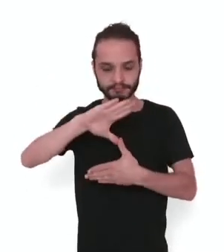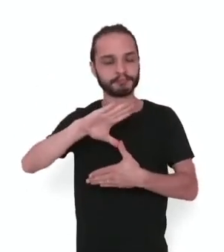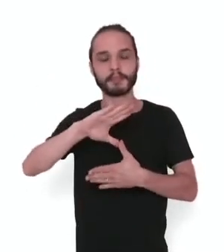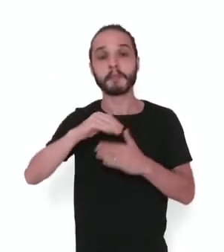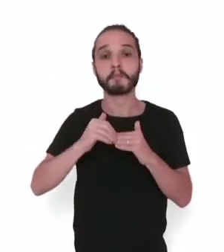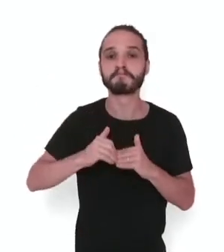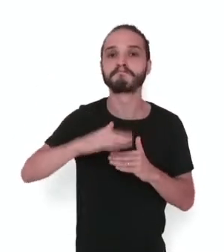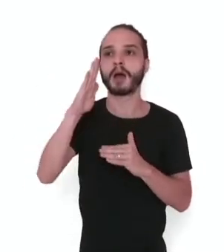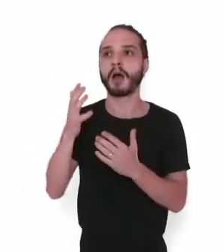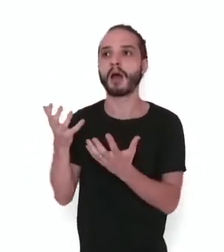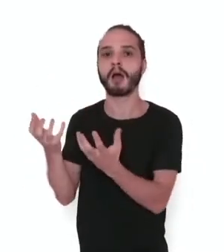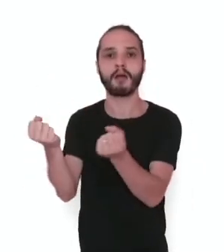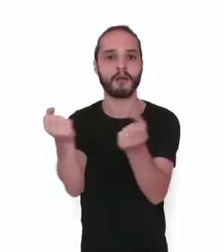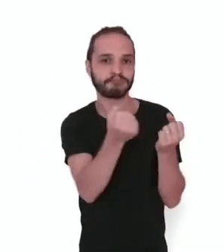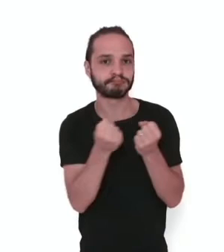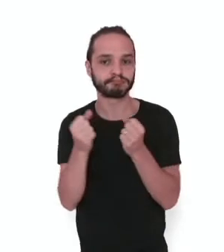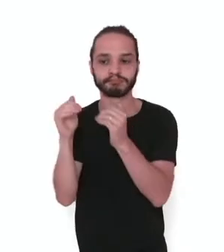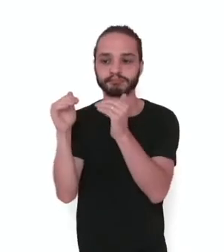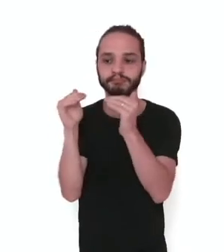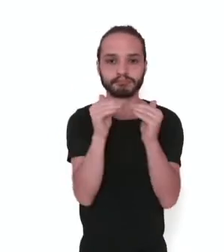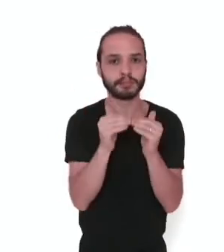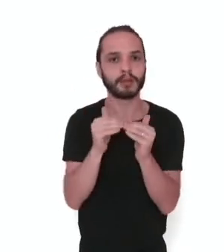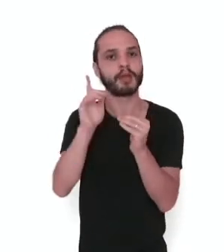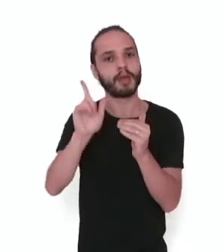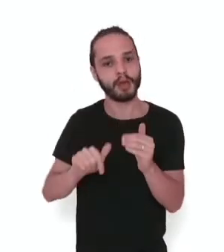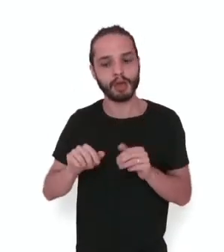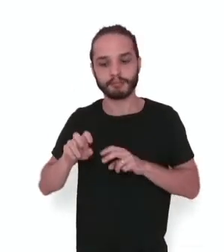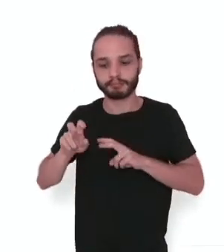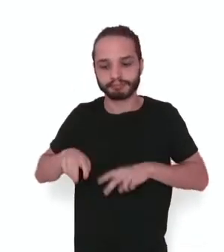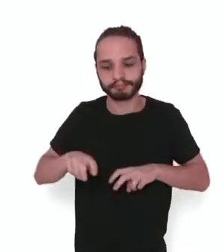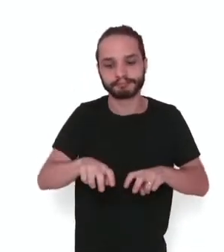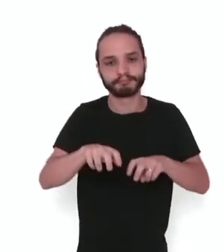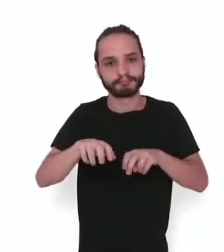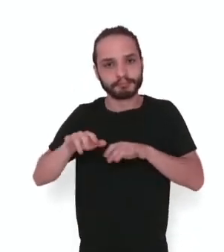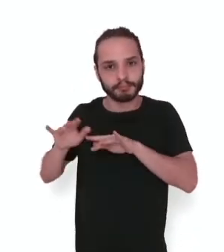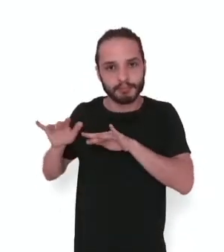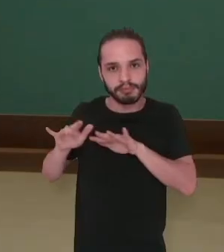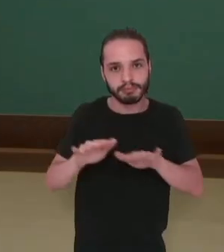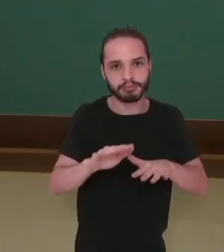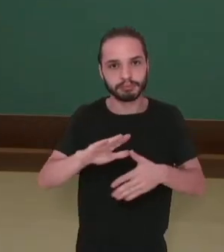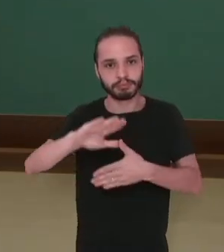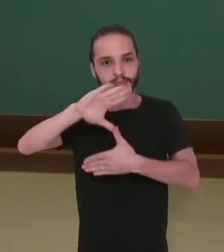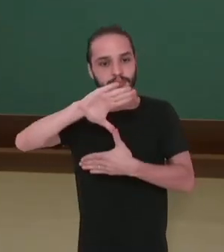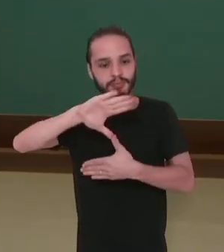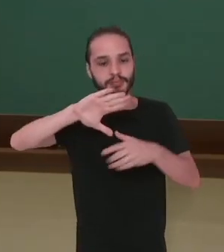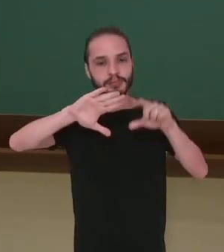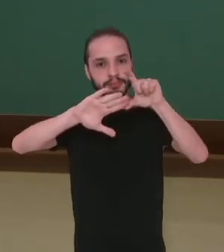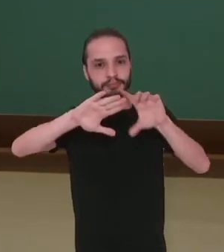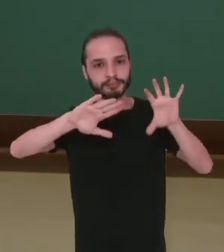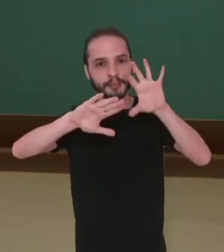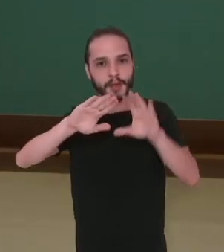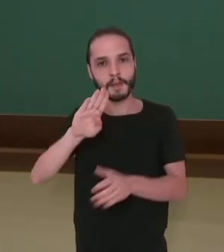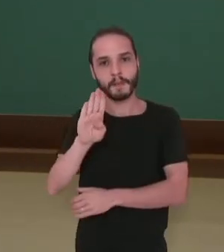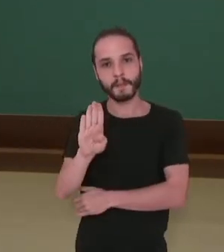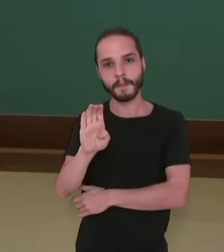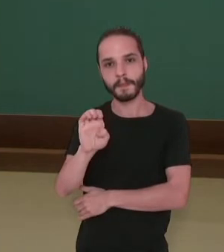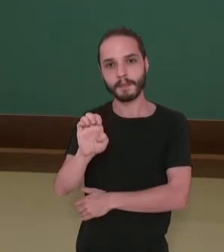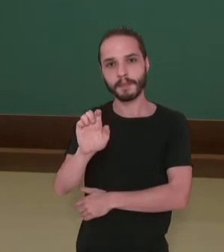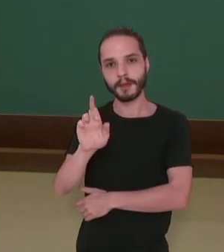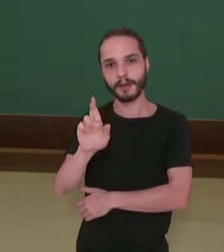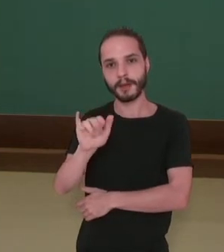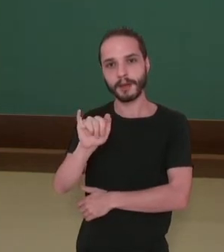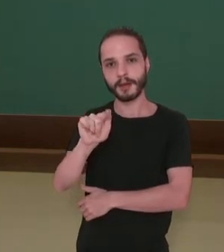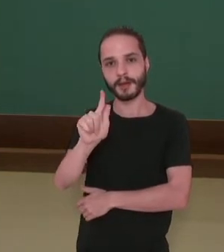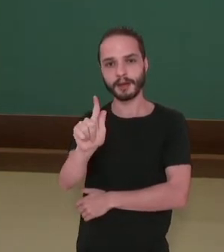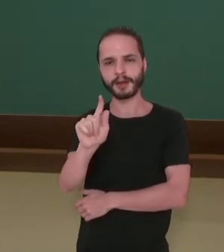mais aceita é a passagem pelo Estreito de Bering. Explique a teoria do Estreito de Bering, né? Então veja, o que